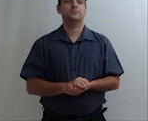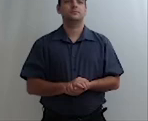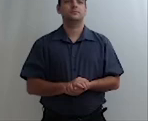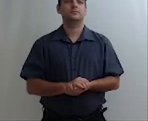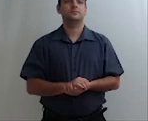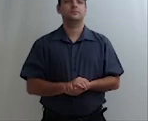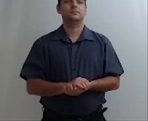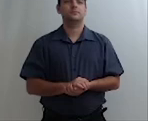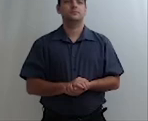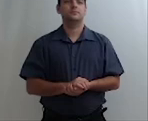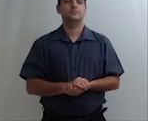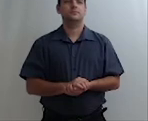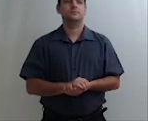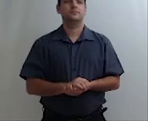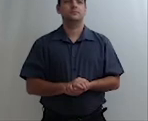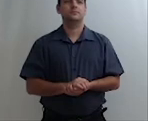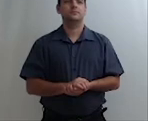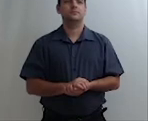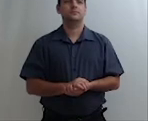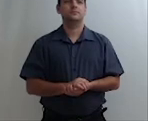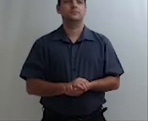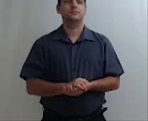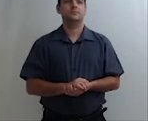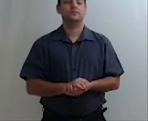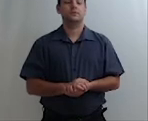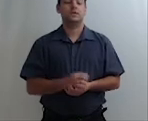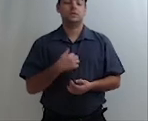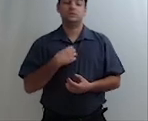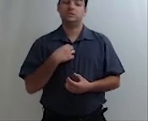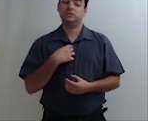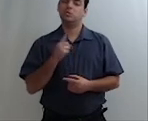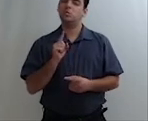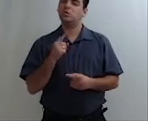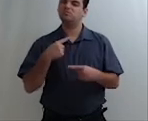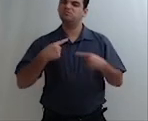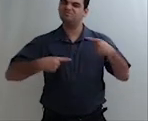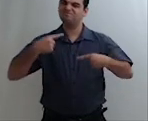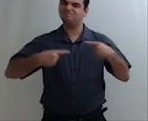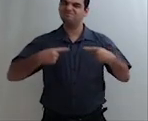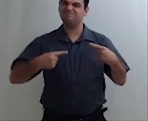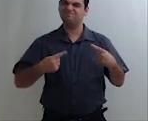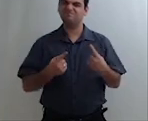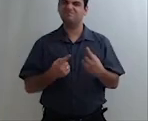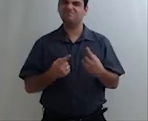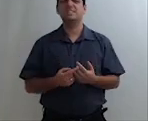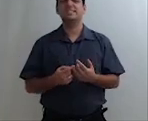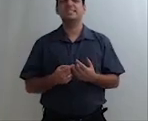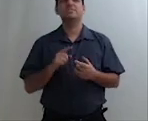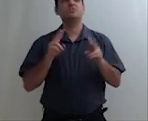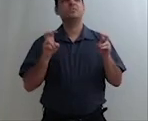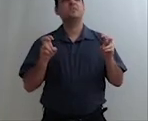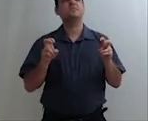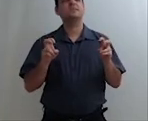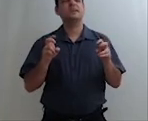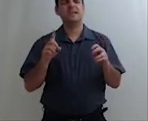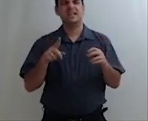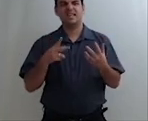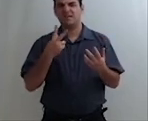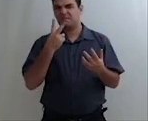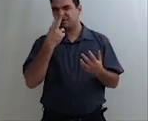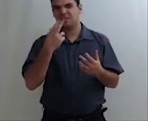Son e a controvérsia aqui respe diz respeito a uma falta